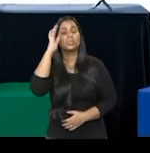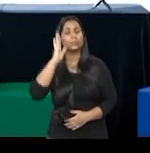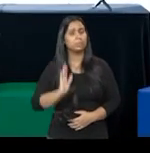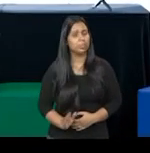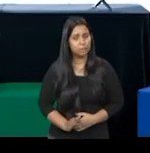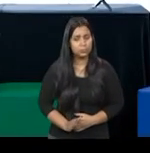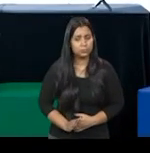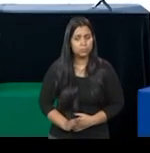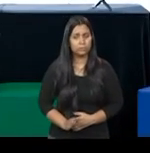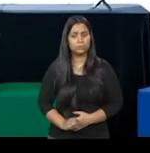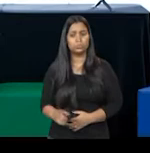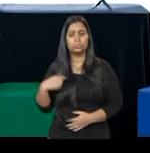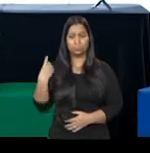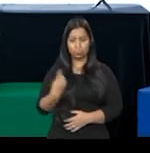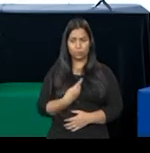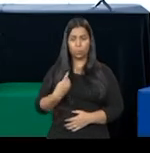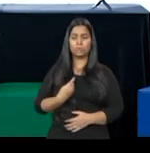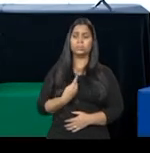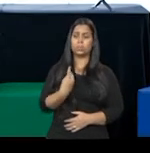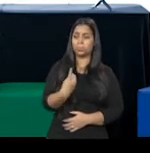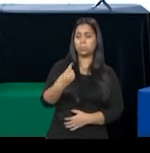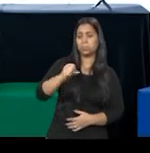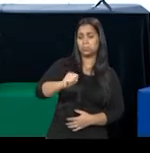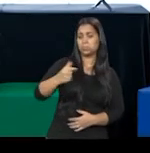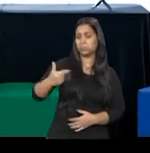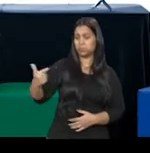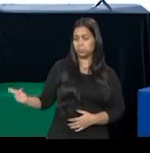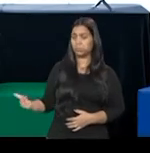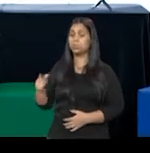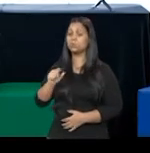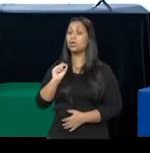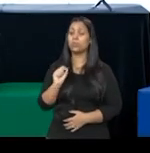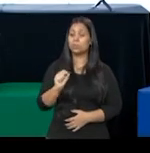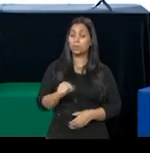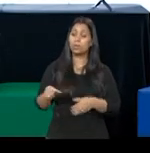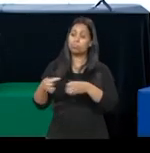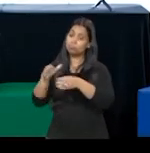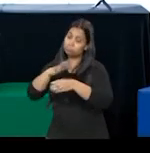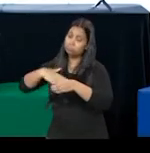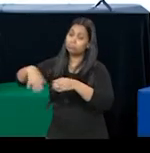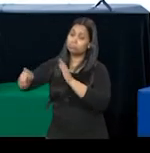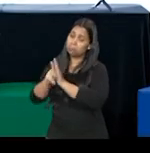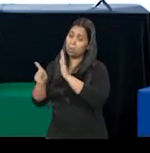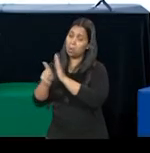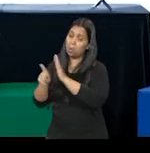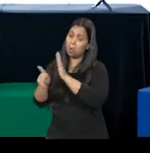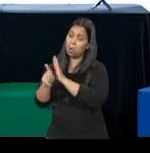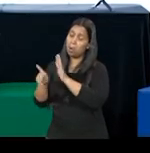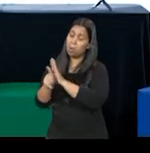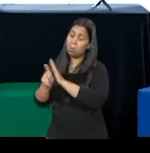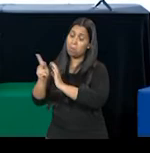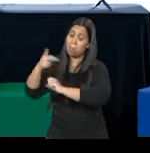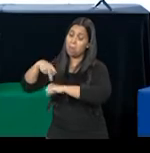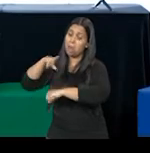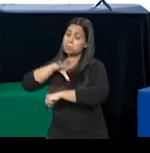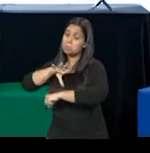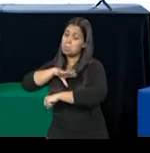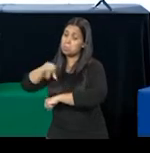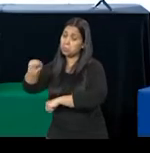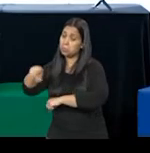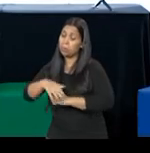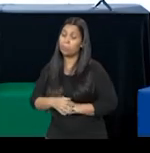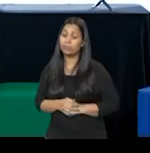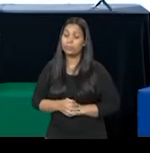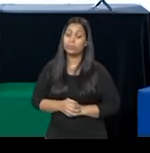Quanto ao Brasil, nós até 1822 éramos colônias de Portugal, ou seja, tudo que Portugal